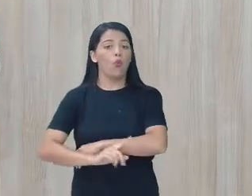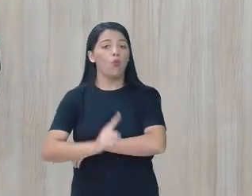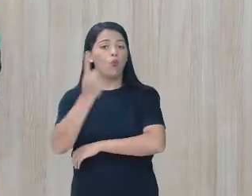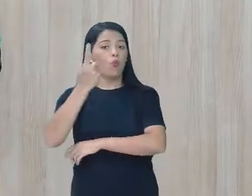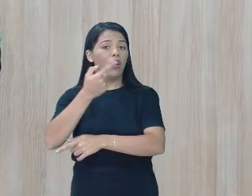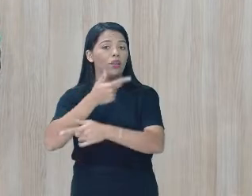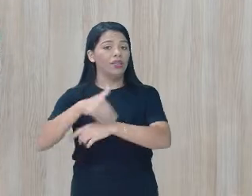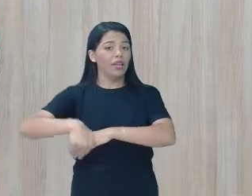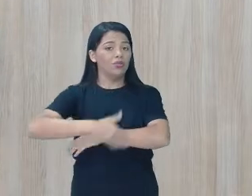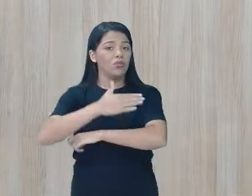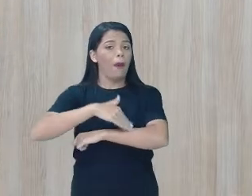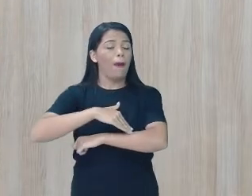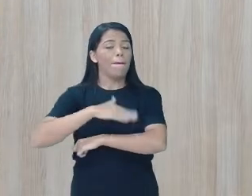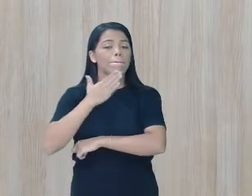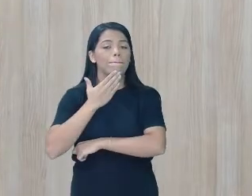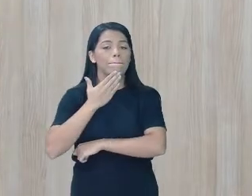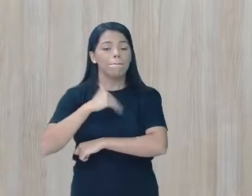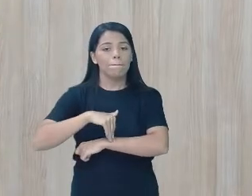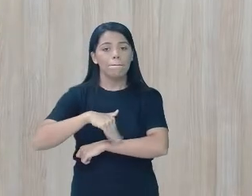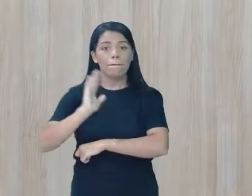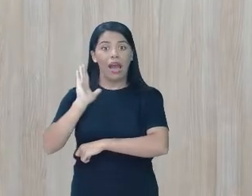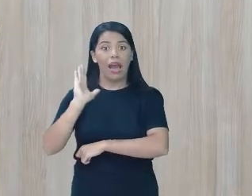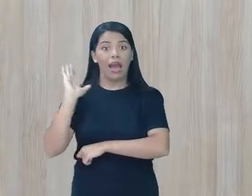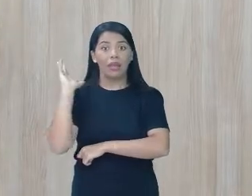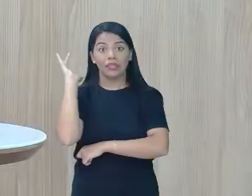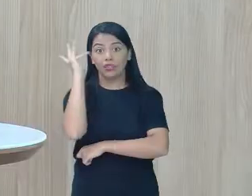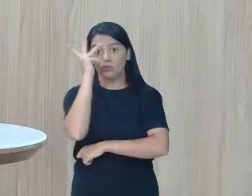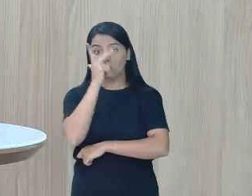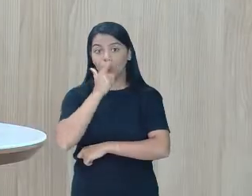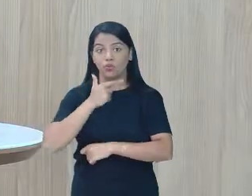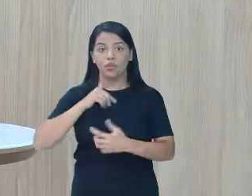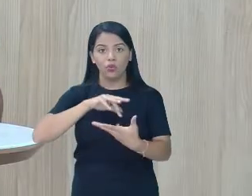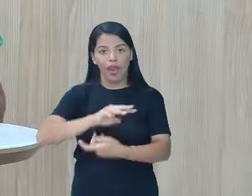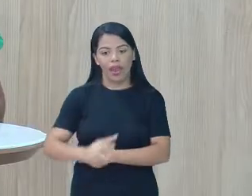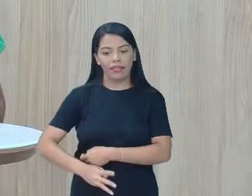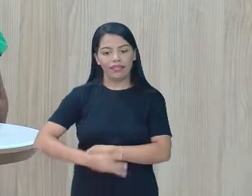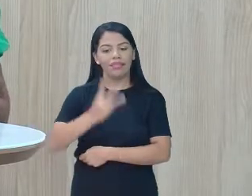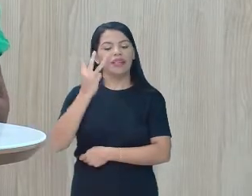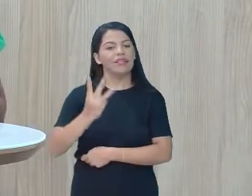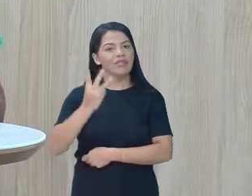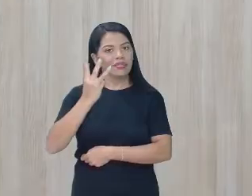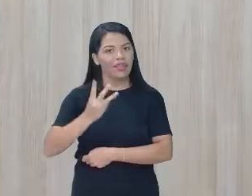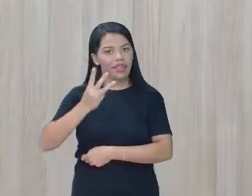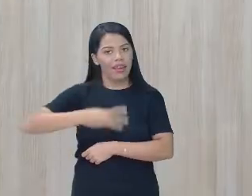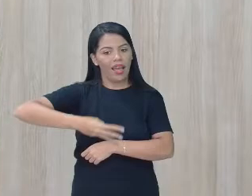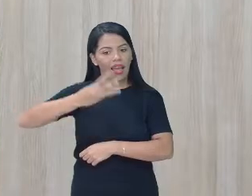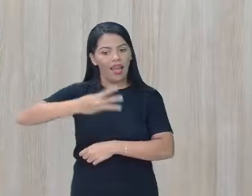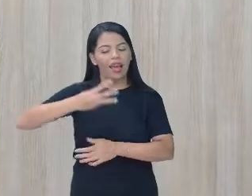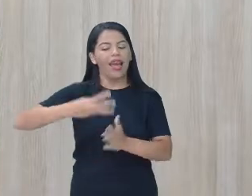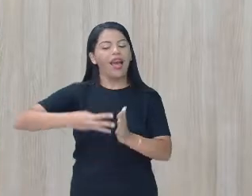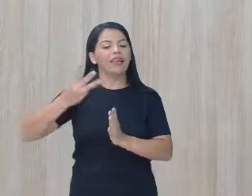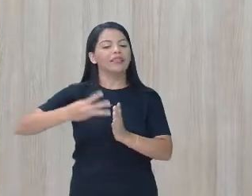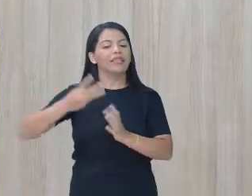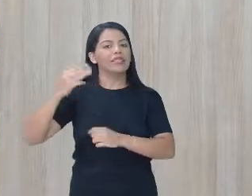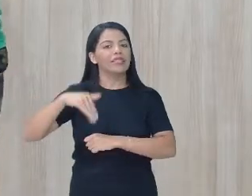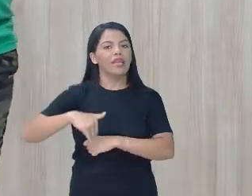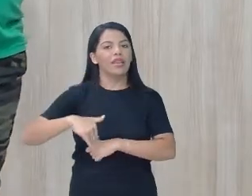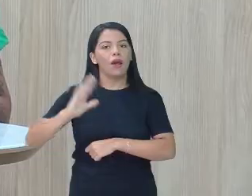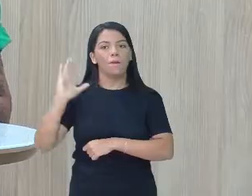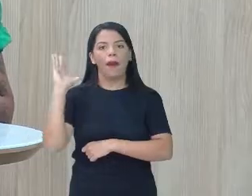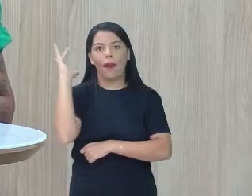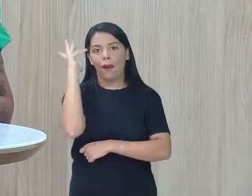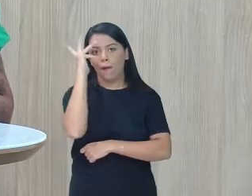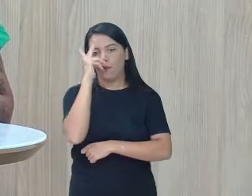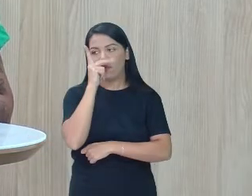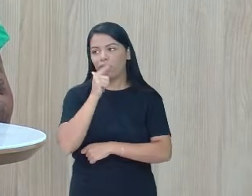mais bonitas do mundo. A terceira mais bonita A do terceira, mundo. né? Terceira. Vejam só, medalha de bronze, né? Então, Eu acho que devia